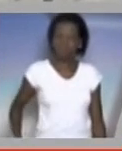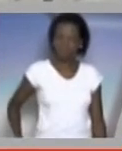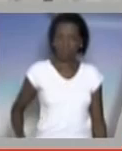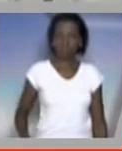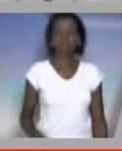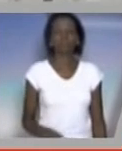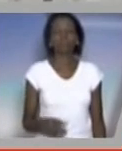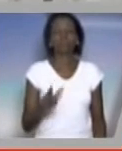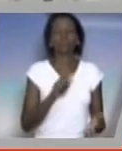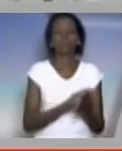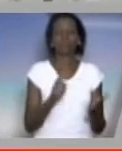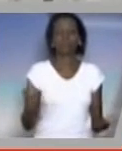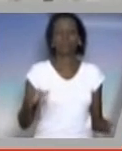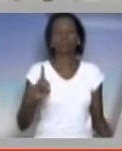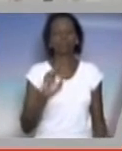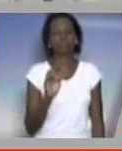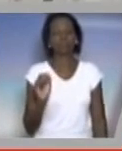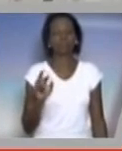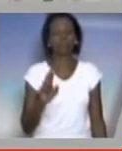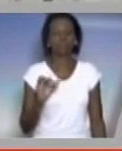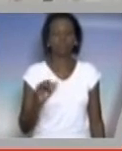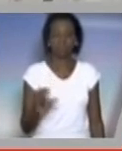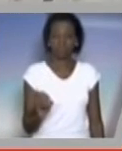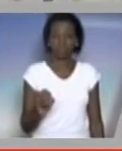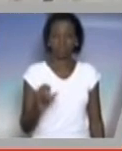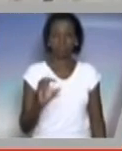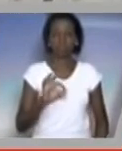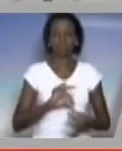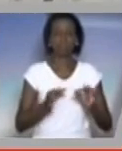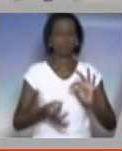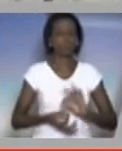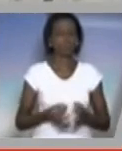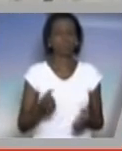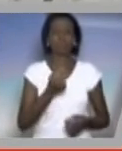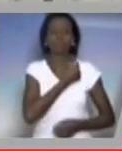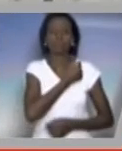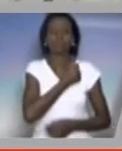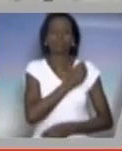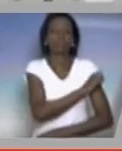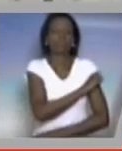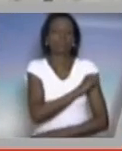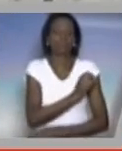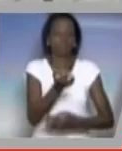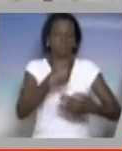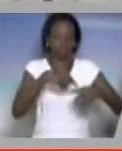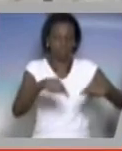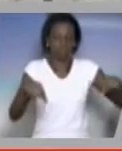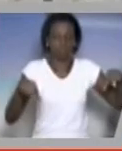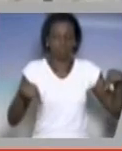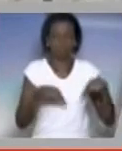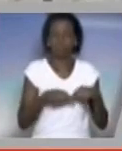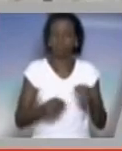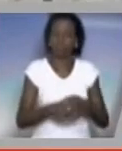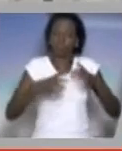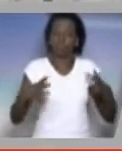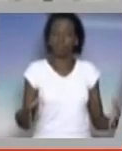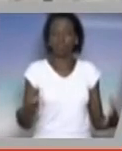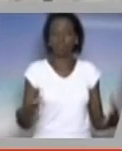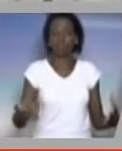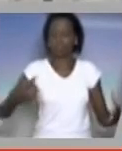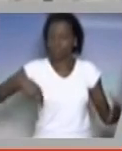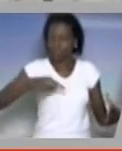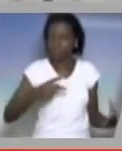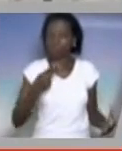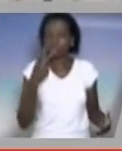Diário Oficial, aumentando praticamente o número de alunos por sala, enquanto nós defendemos a redução,